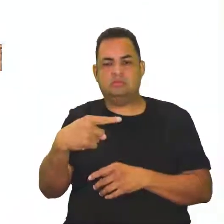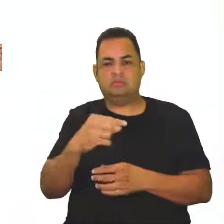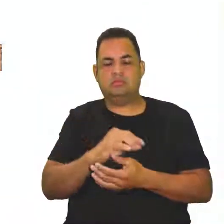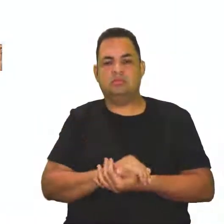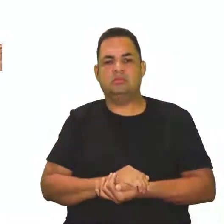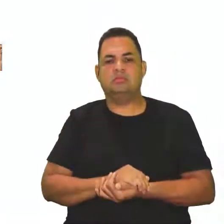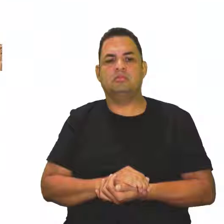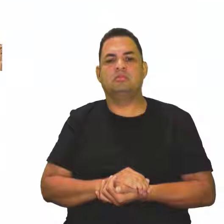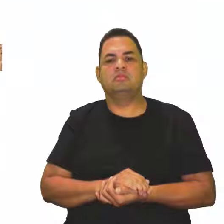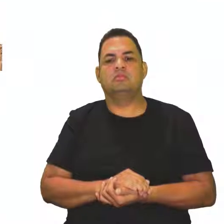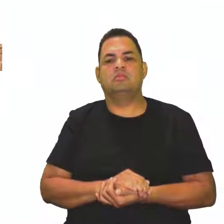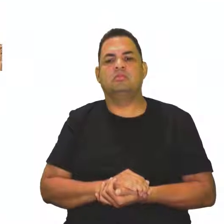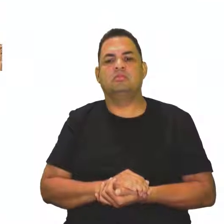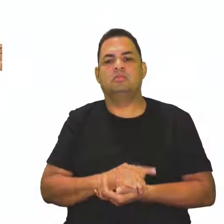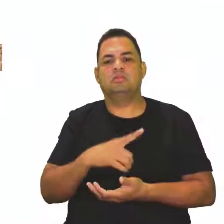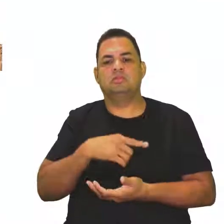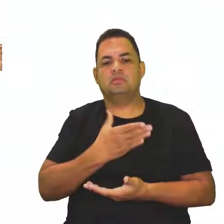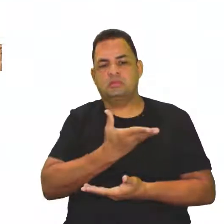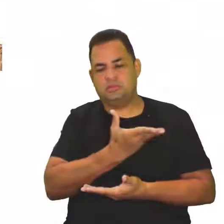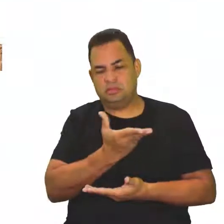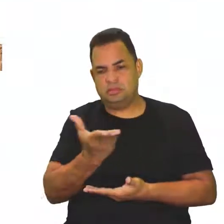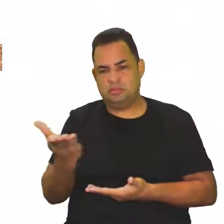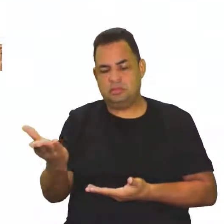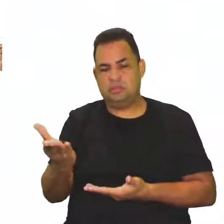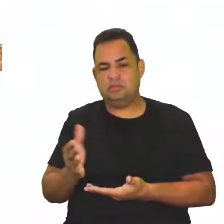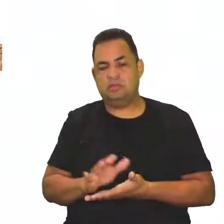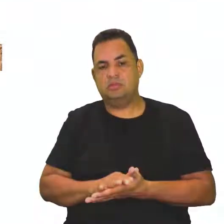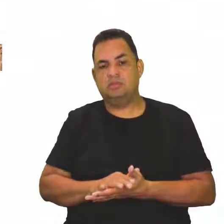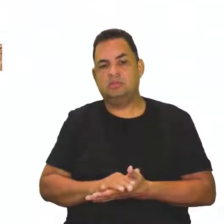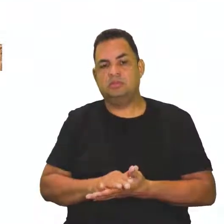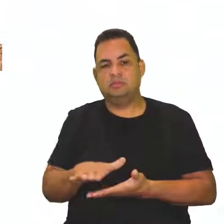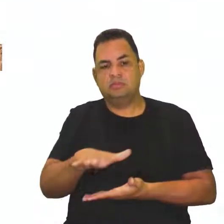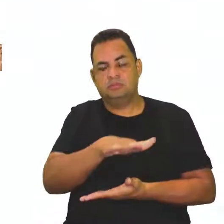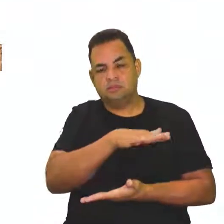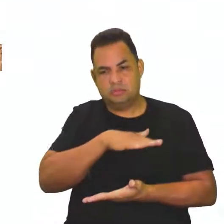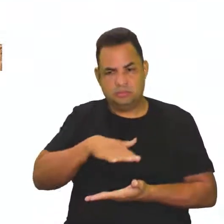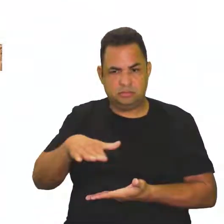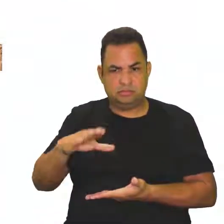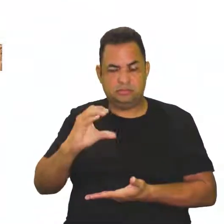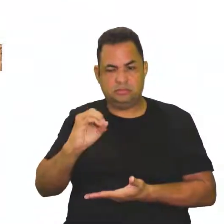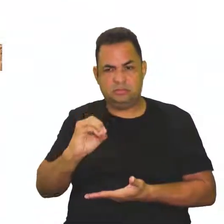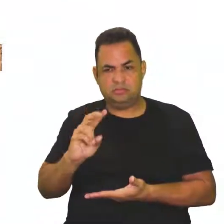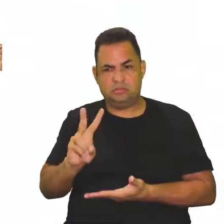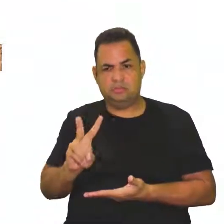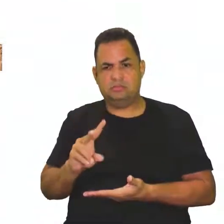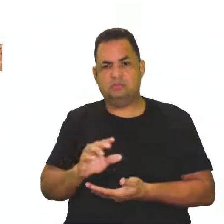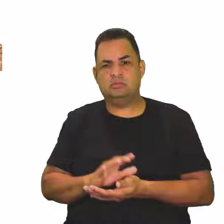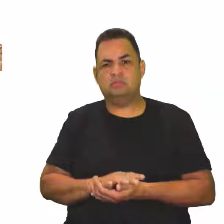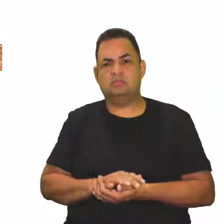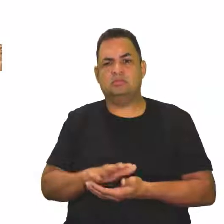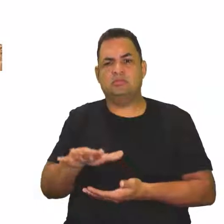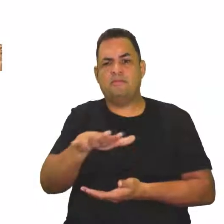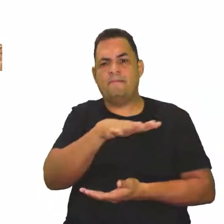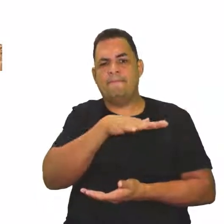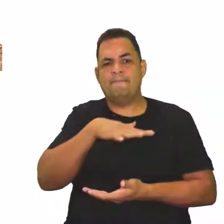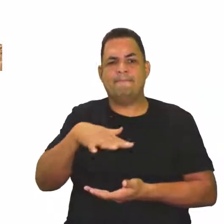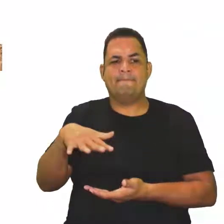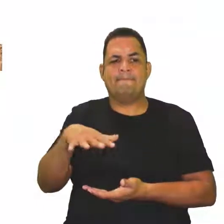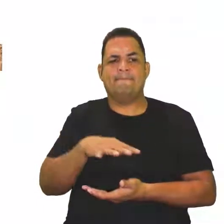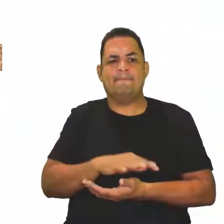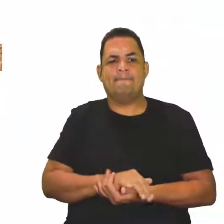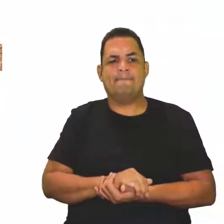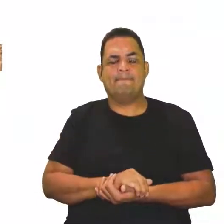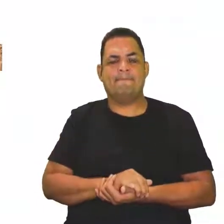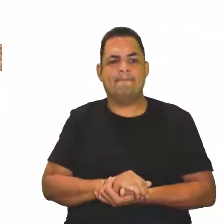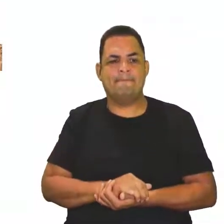lá. Eu tenho uma superfície, essa superfície você vai considerar zero exatamente na superfície da Terra. A